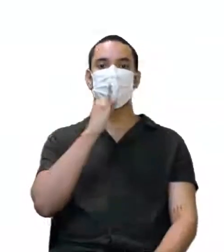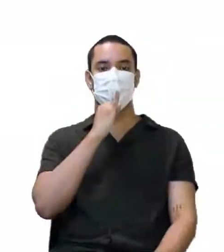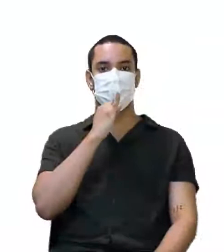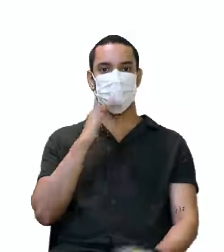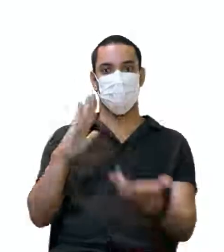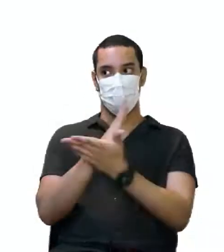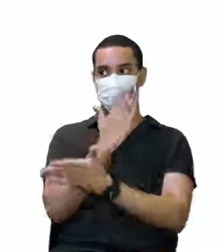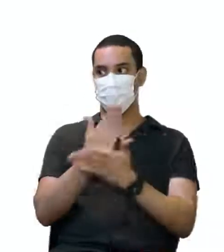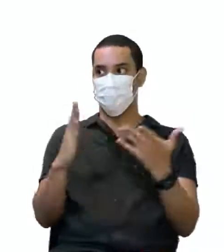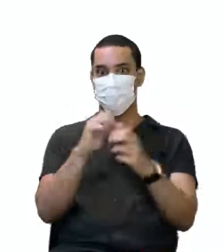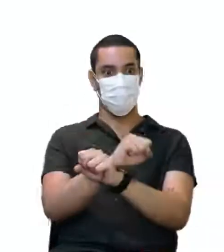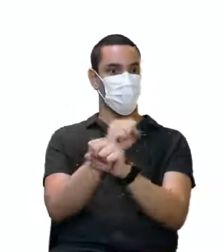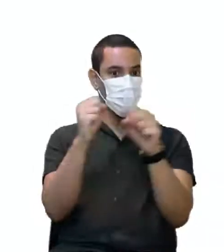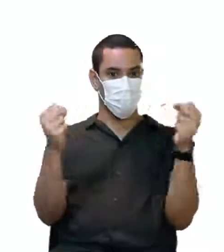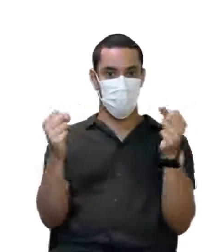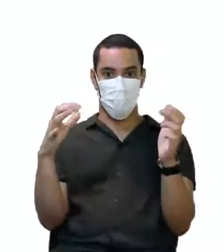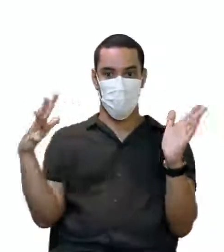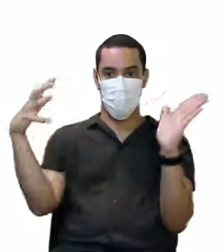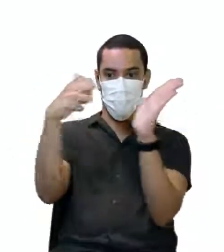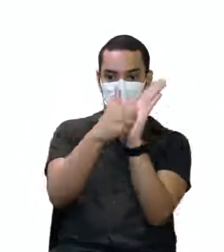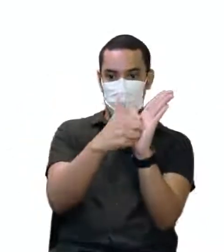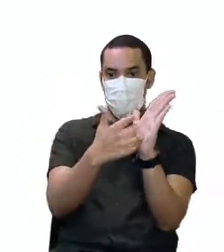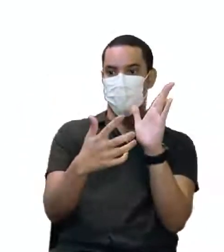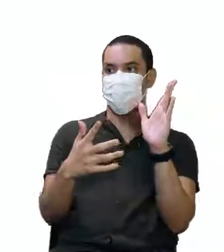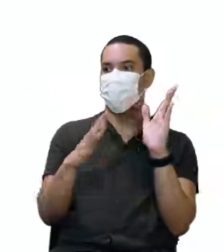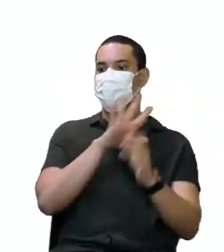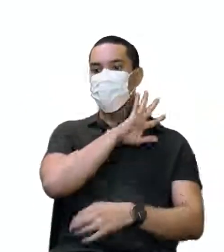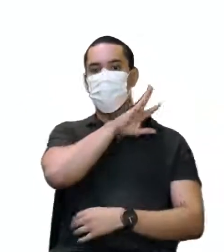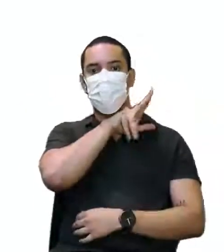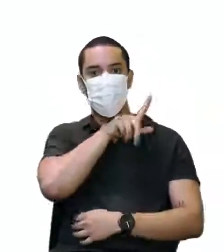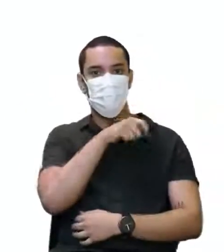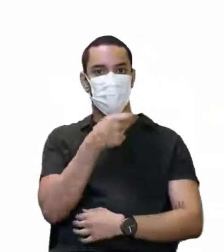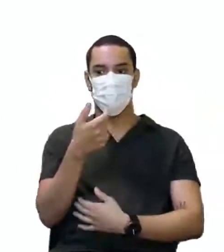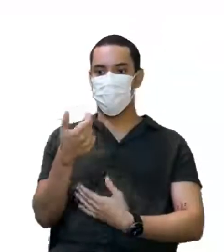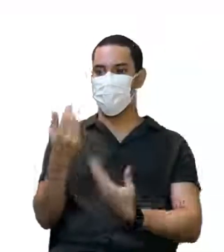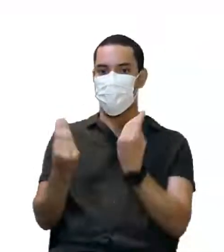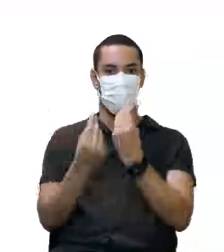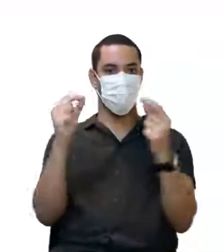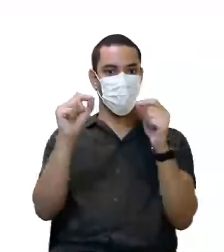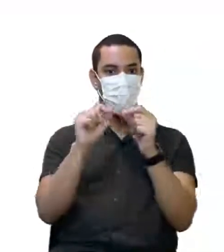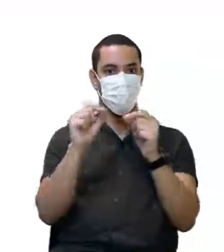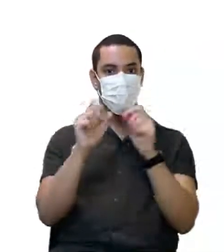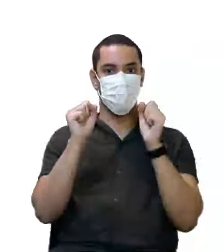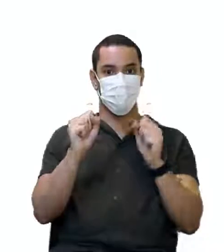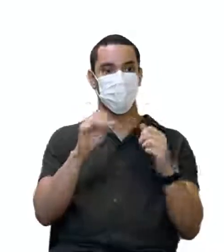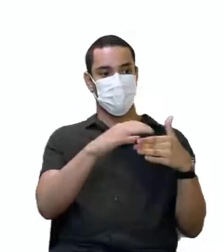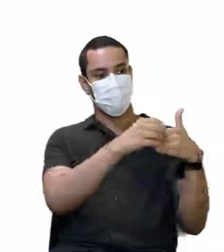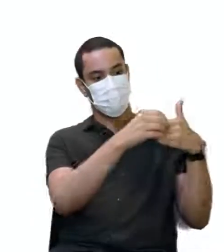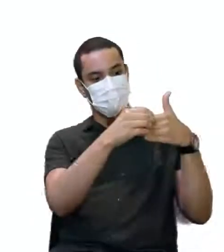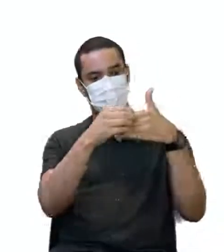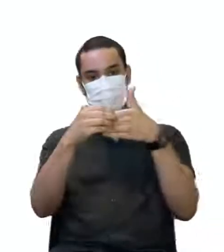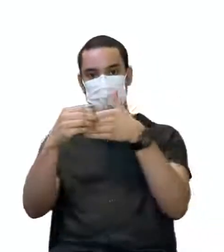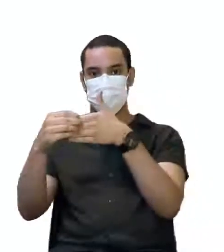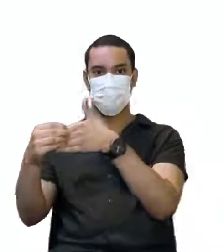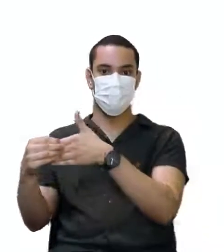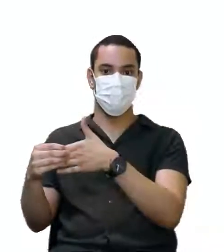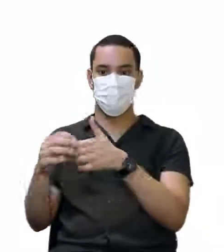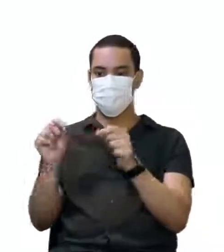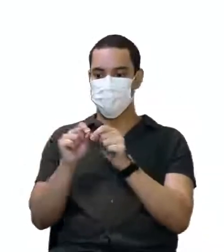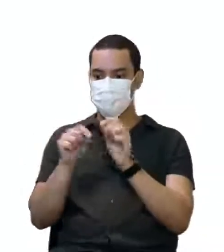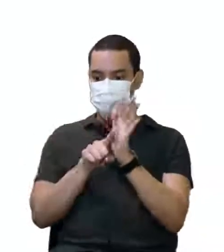Se esses Australopithecus foram predados por alguns animais de grande porte, eles podem arrastar outros, pegar a carcaça